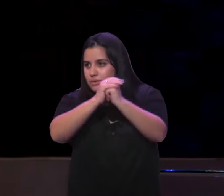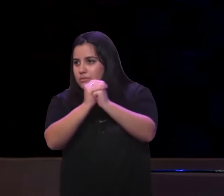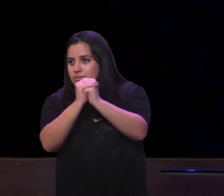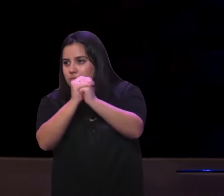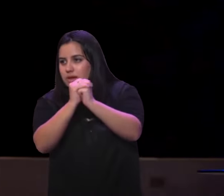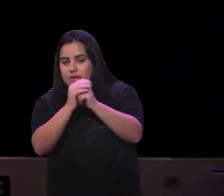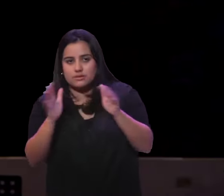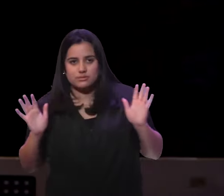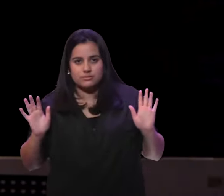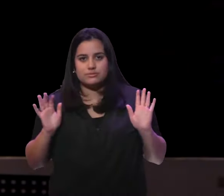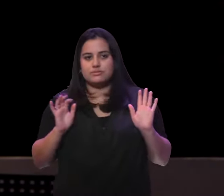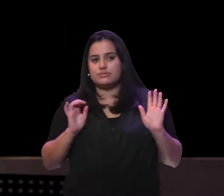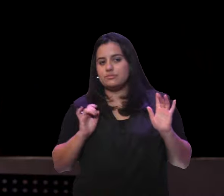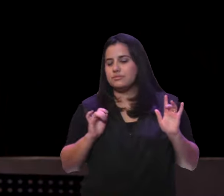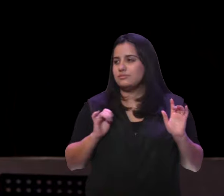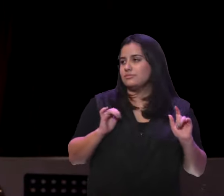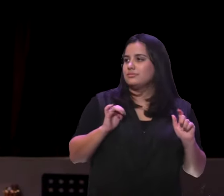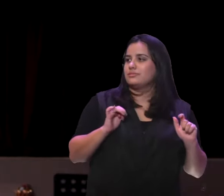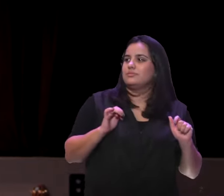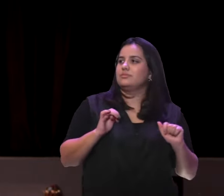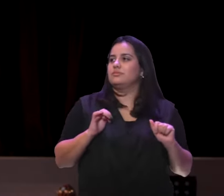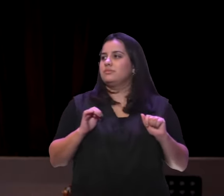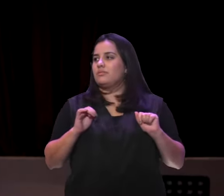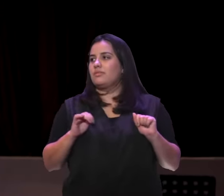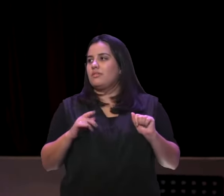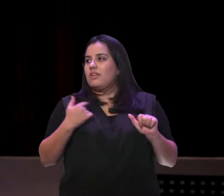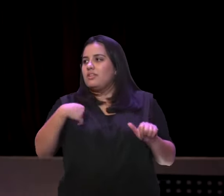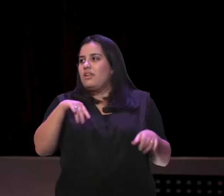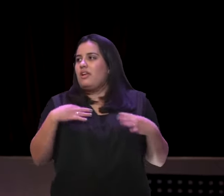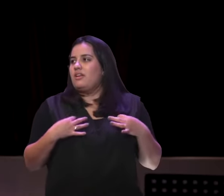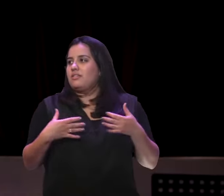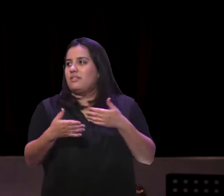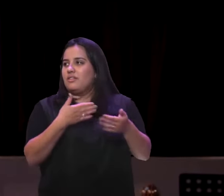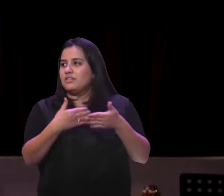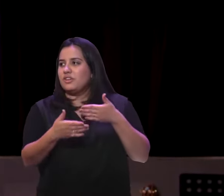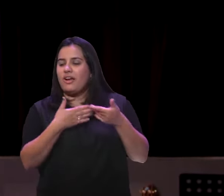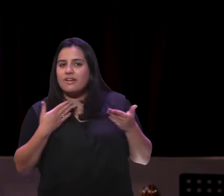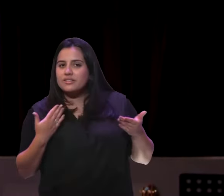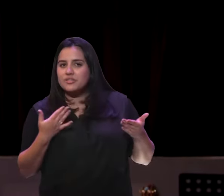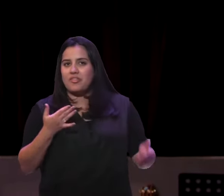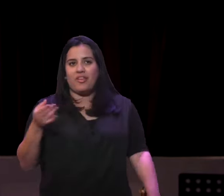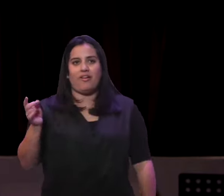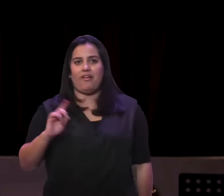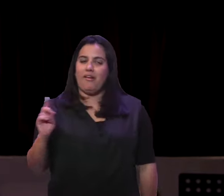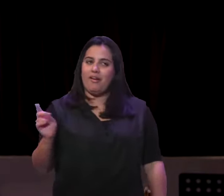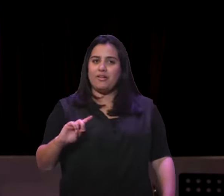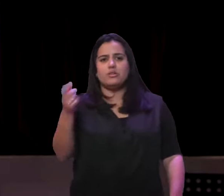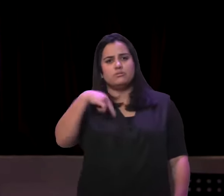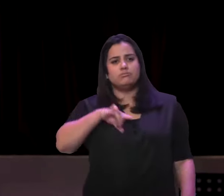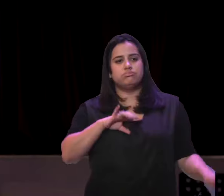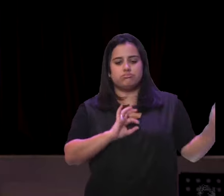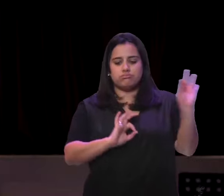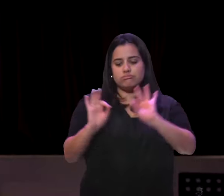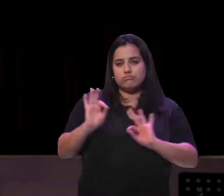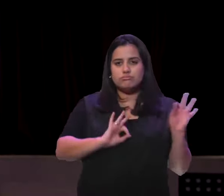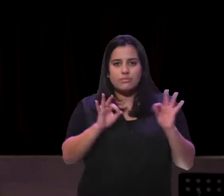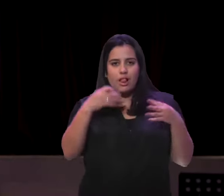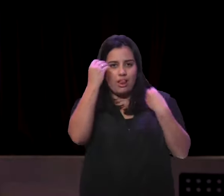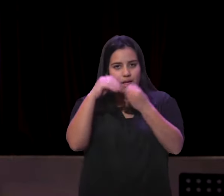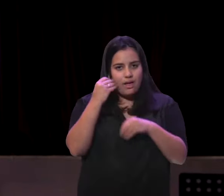não passou, tá? Você não vai de qualquer jeito. Você se arruma, você